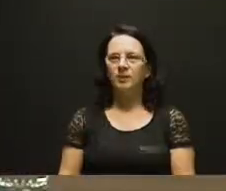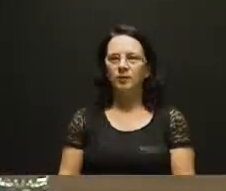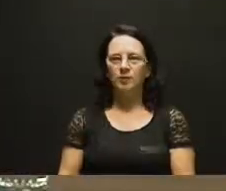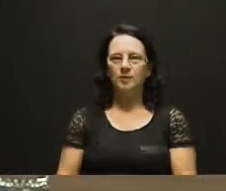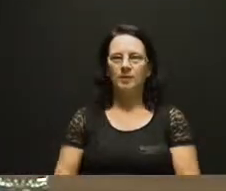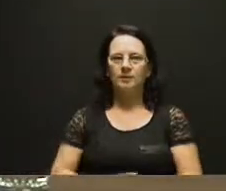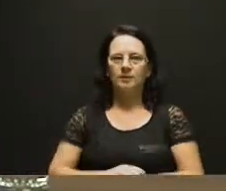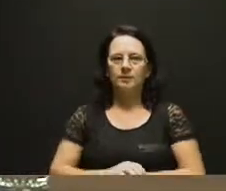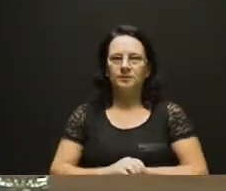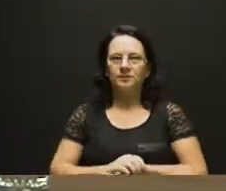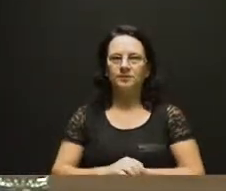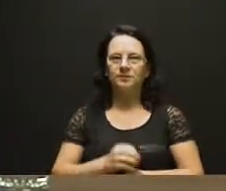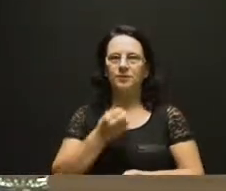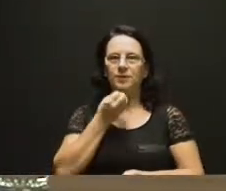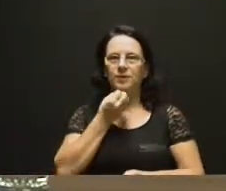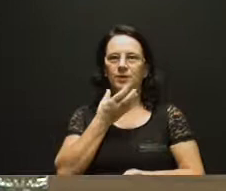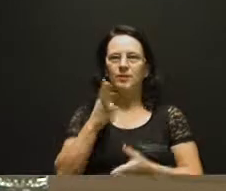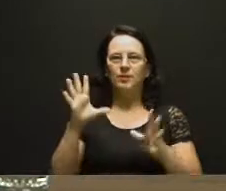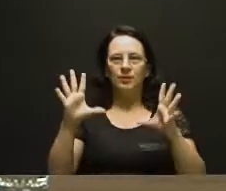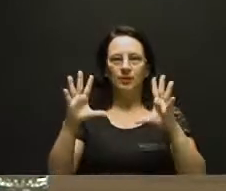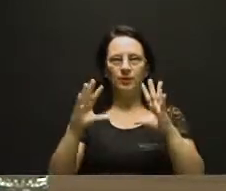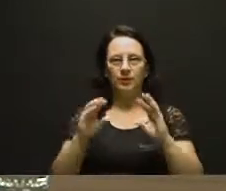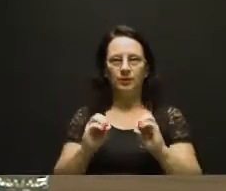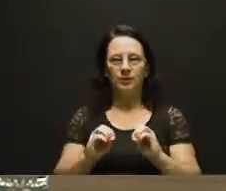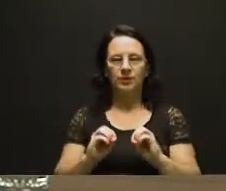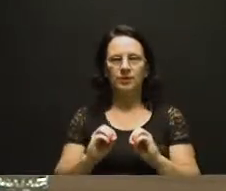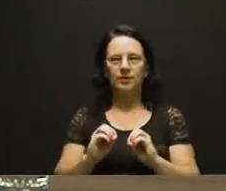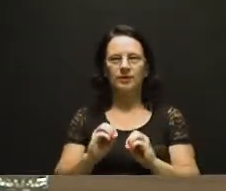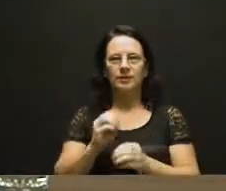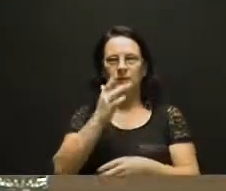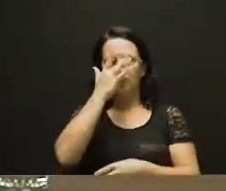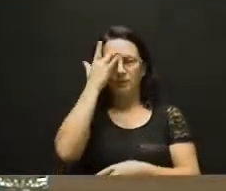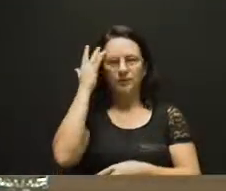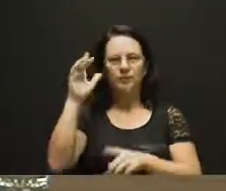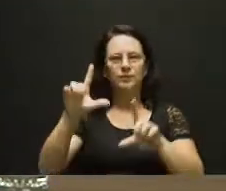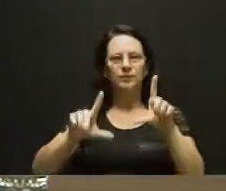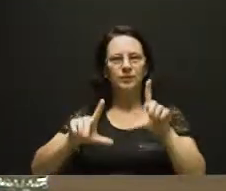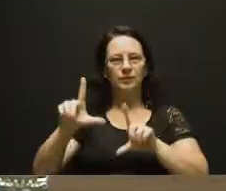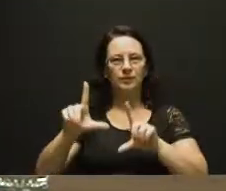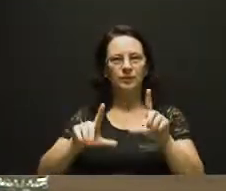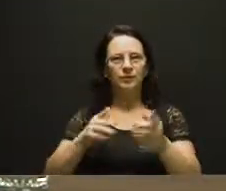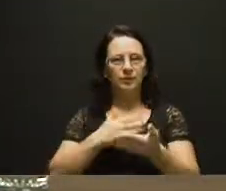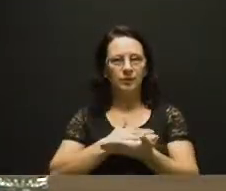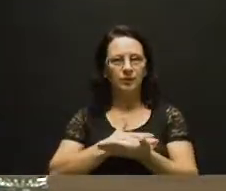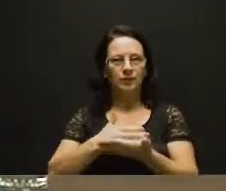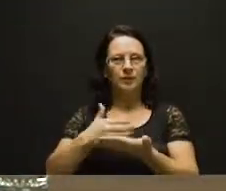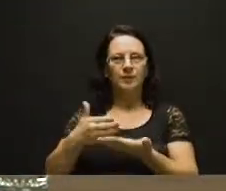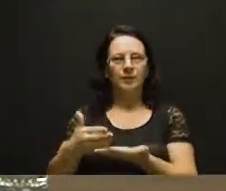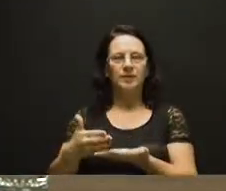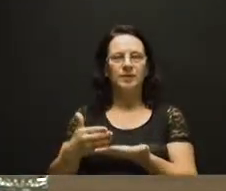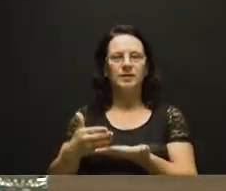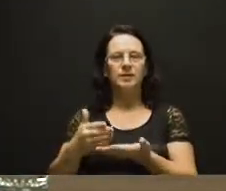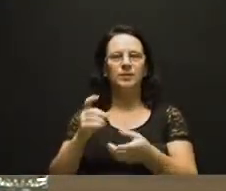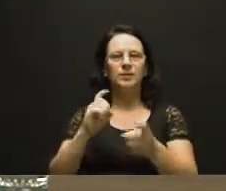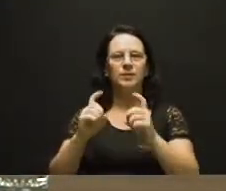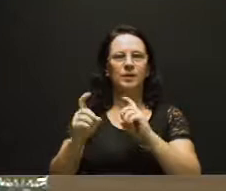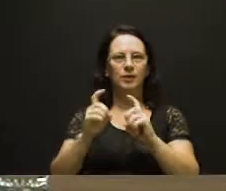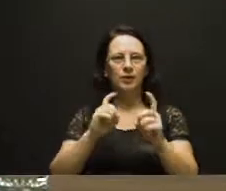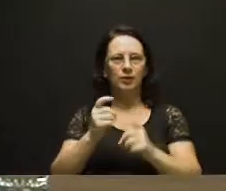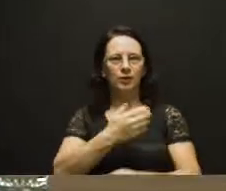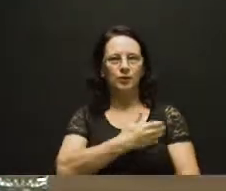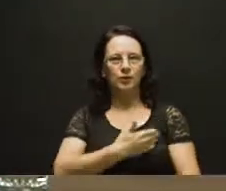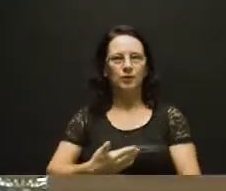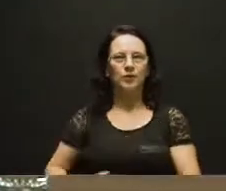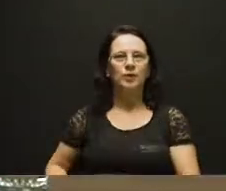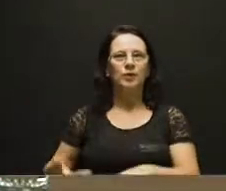uma boa noite é você que está sintonizado na tv câmara de cubatão dentro de alguns instantes teremos início à audiência pública inclusão